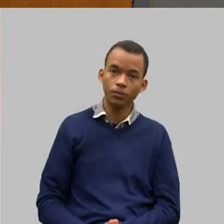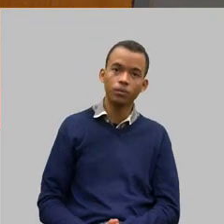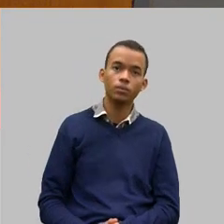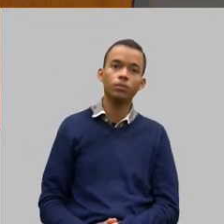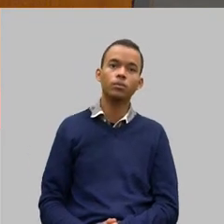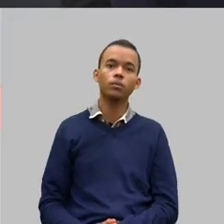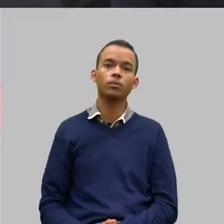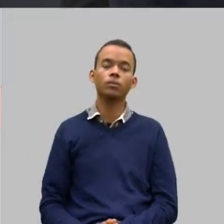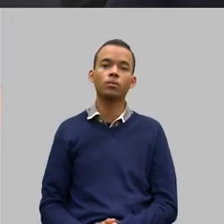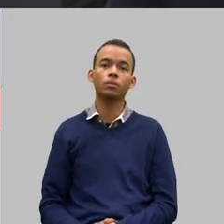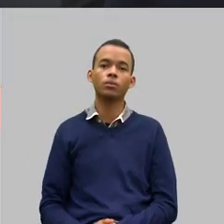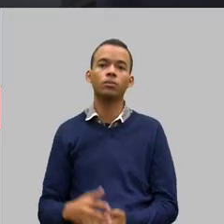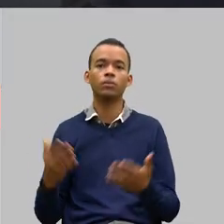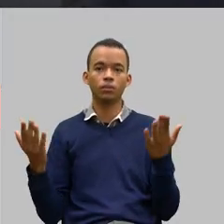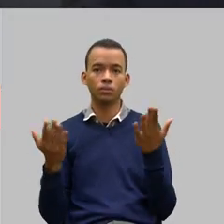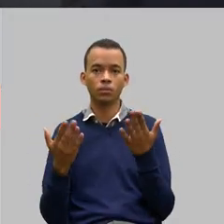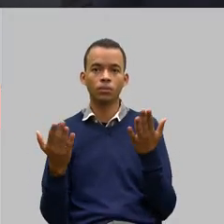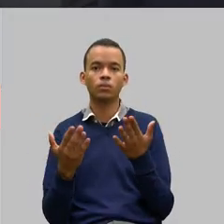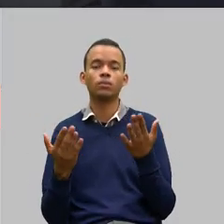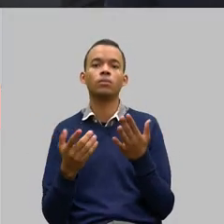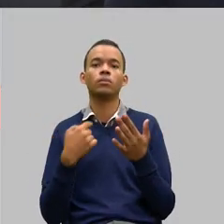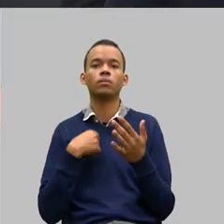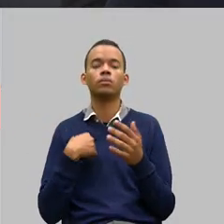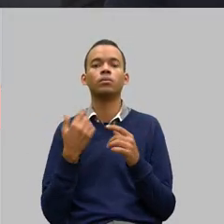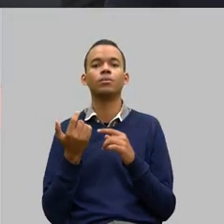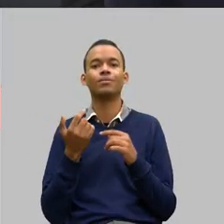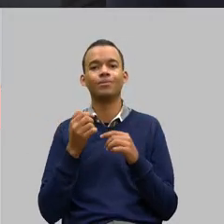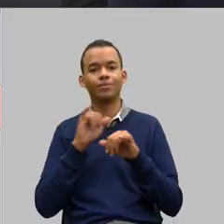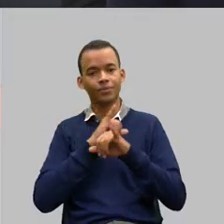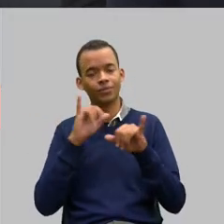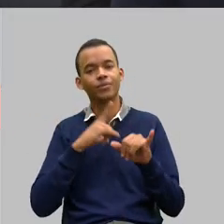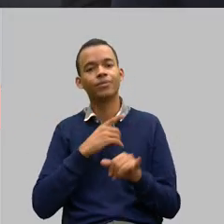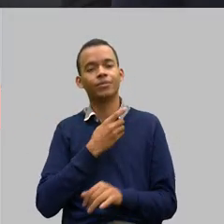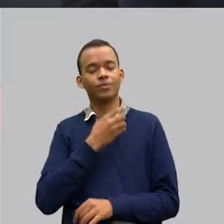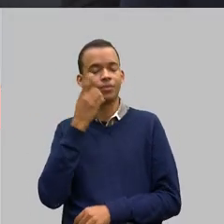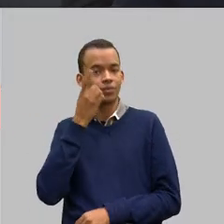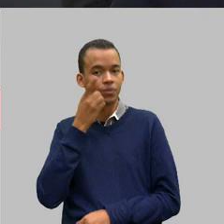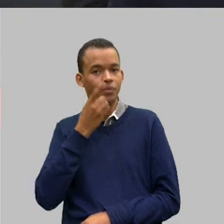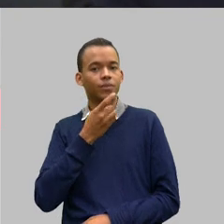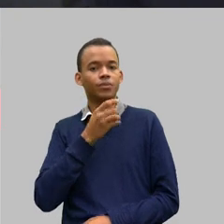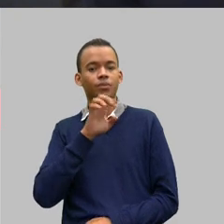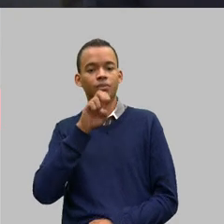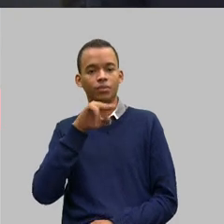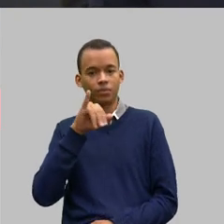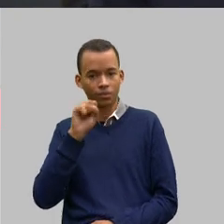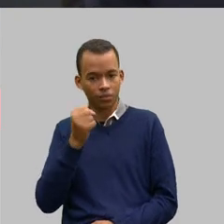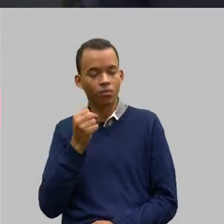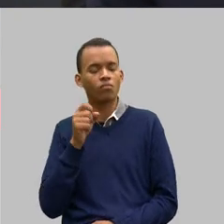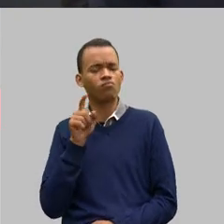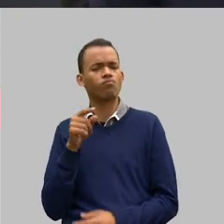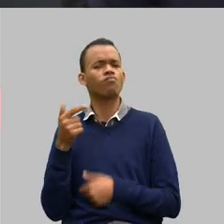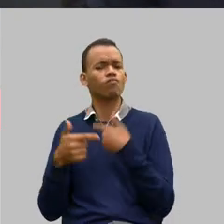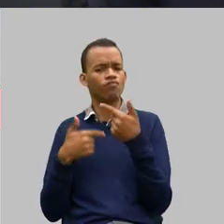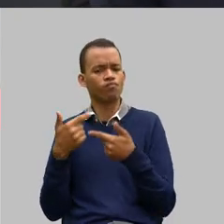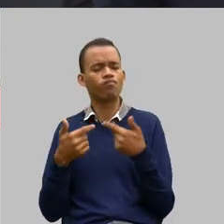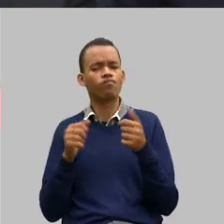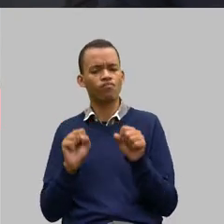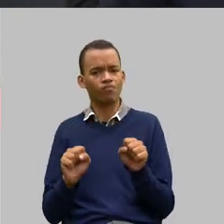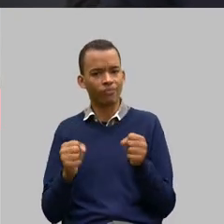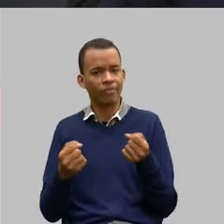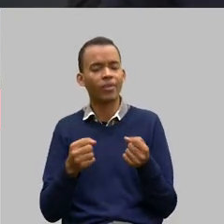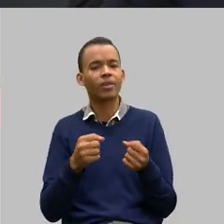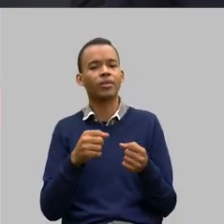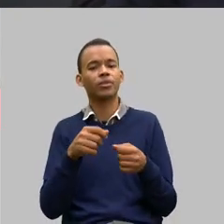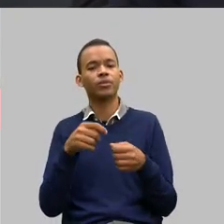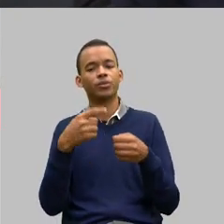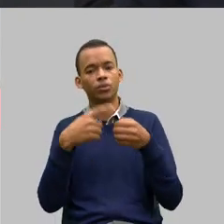palavra e destaco aqui a presença do deputado Enes Cândido um deputado que tem feito um trabalho brilhante em defesa de Valadares de toda